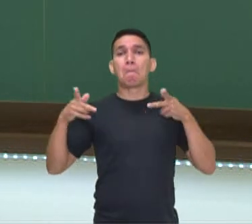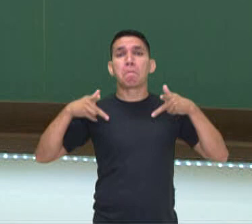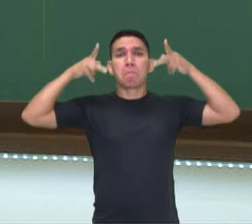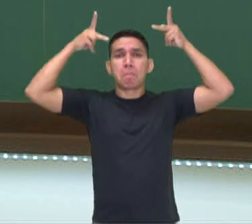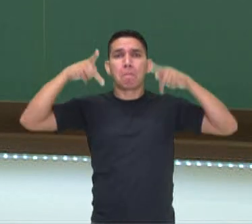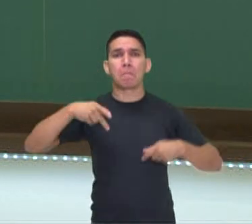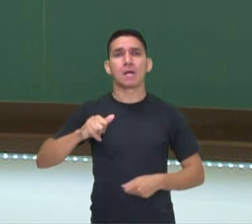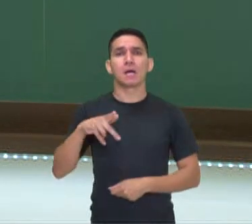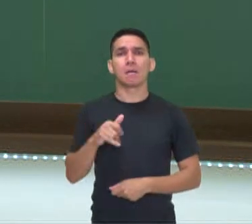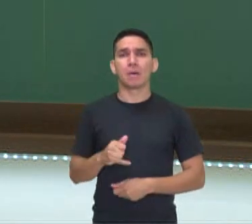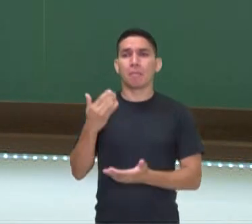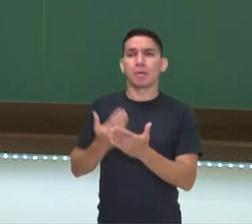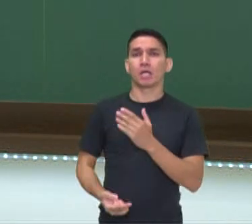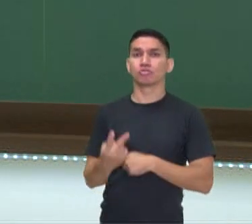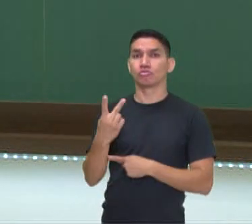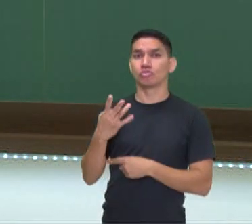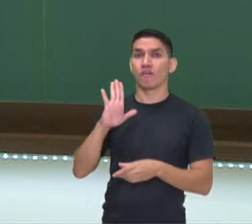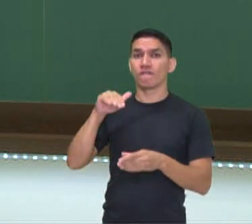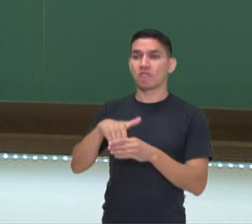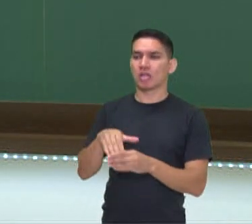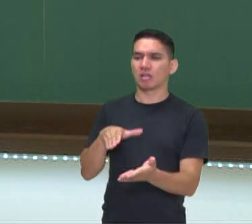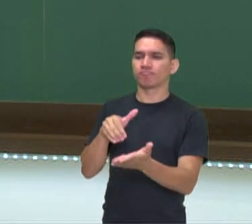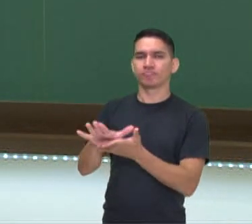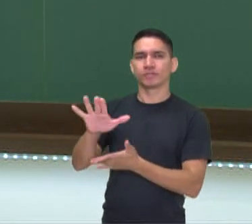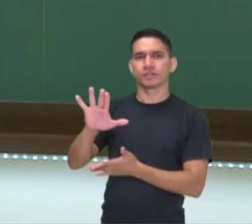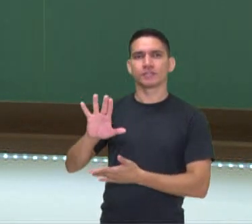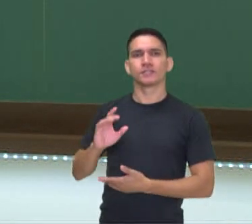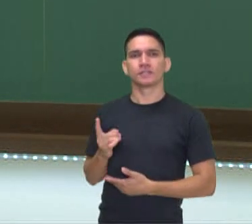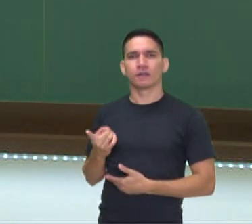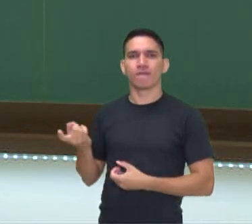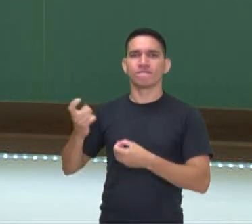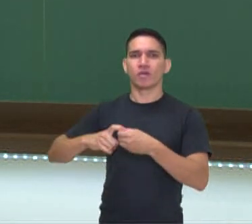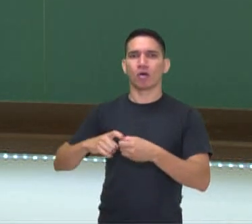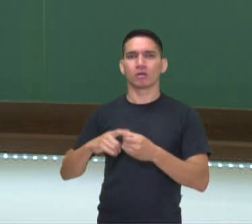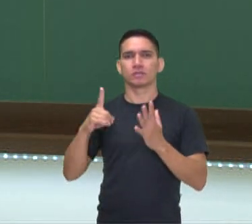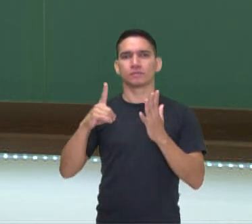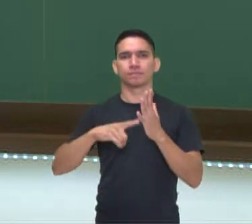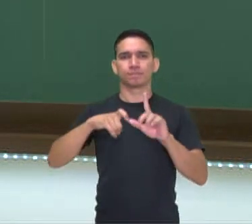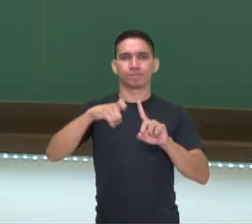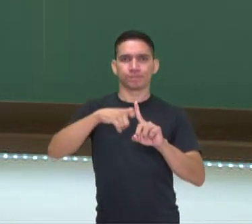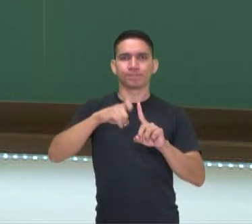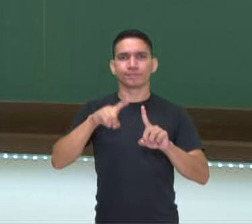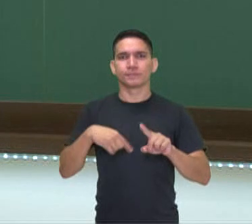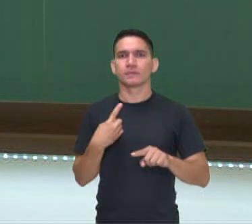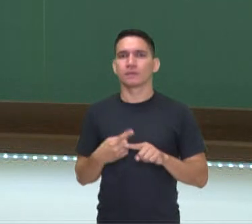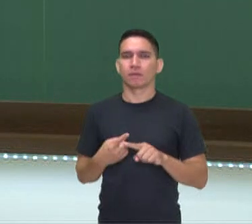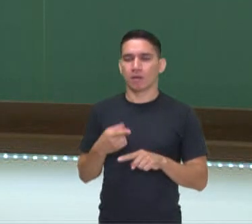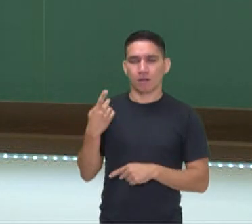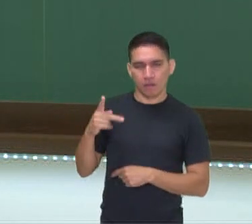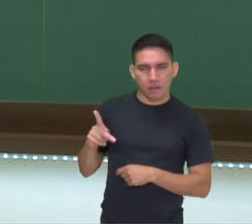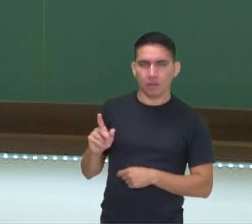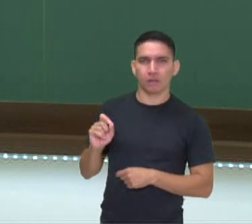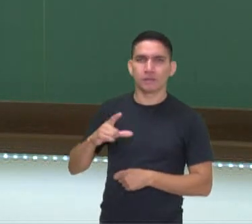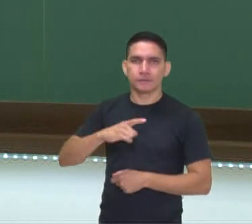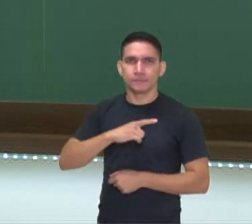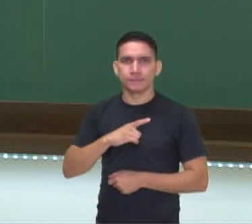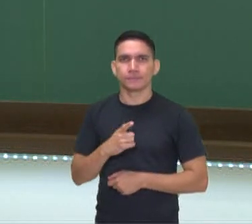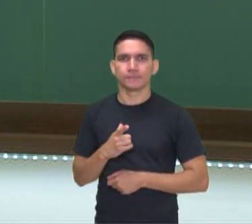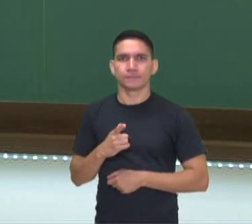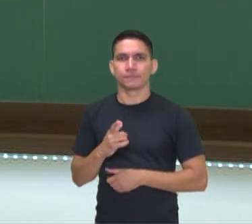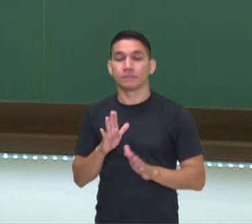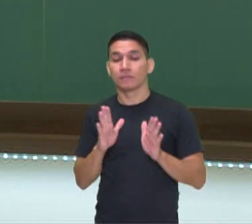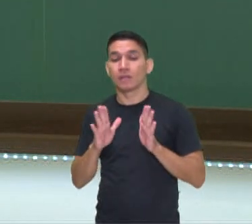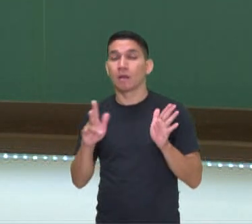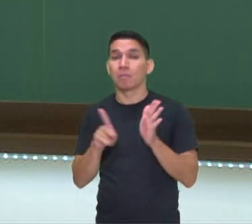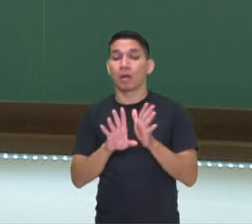2 votos ali, e ele mandou de volta para a Inglaterra, que o Paul, que fazia parte dessa vertente